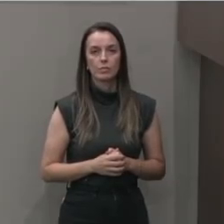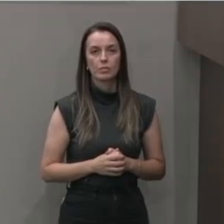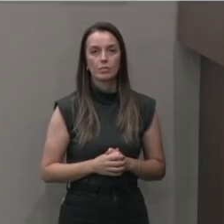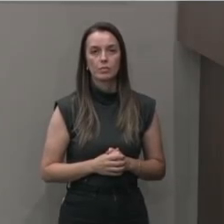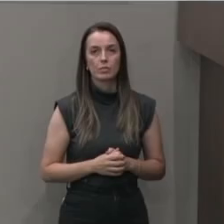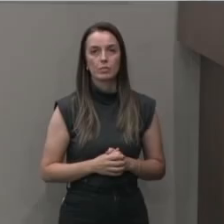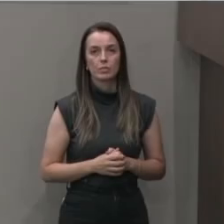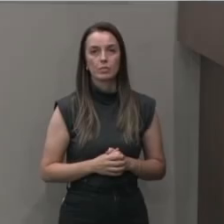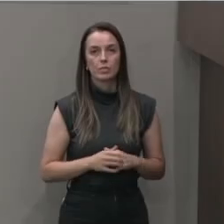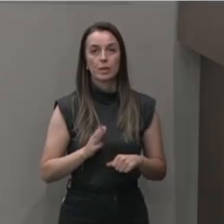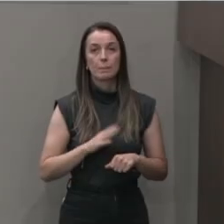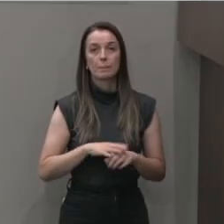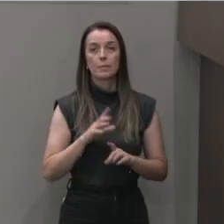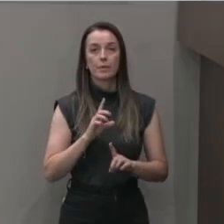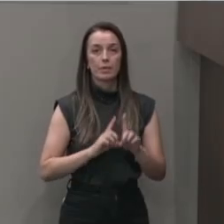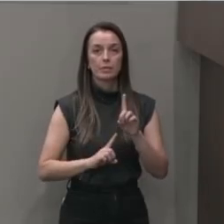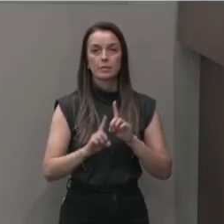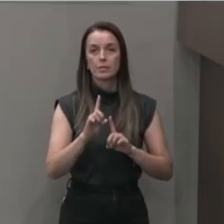Pessoal, mais alguém?